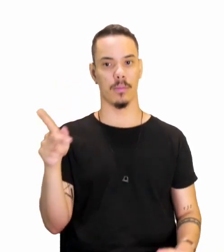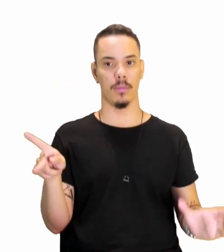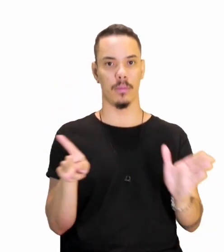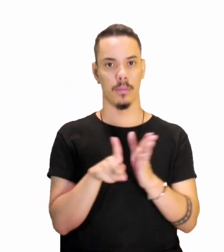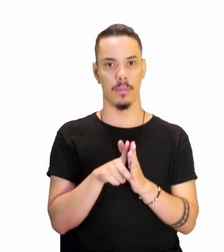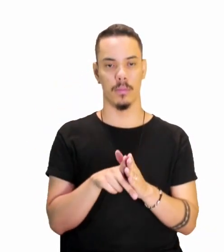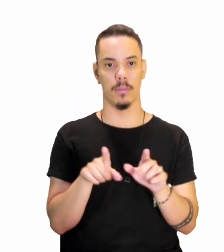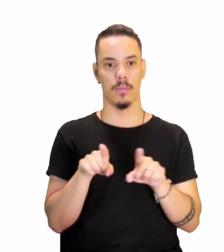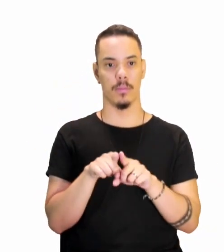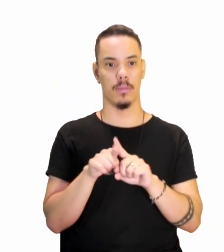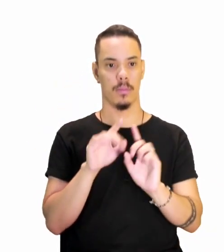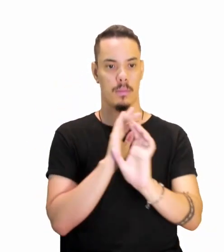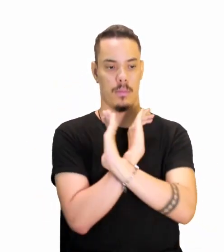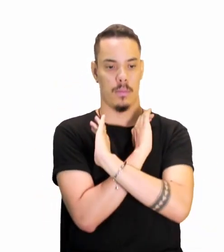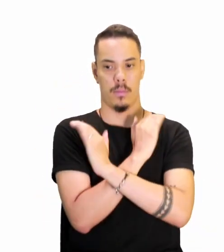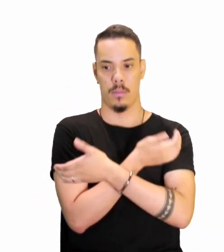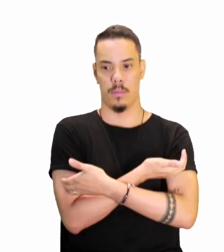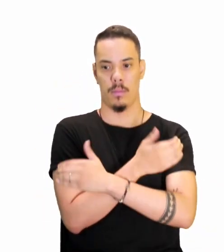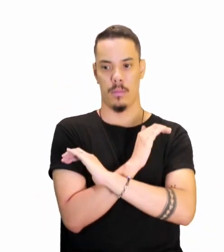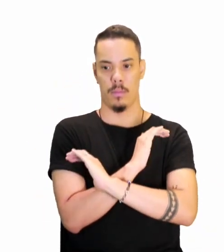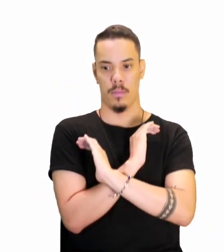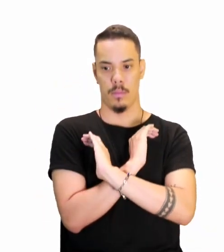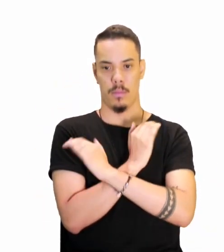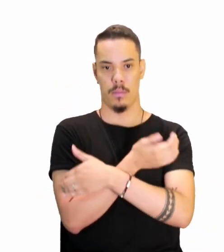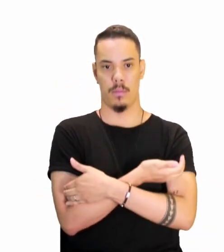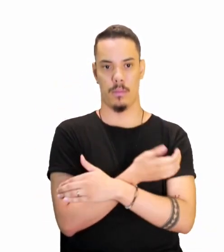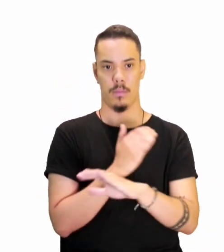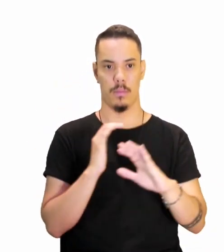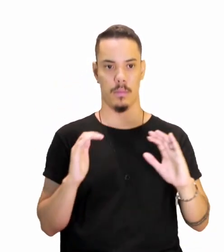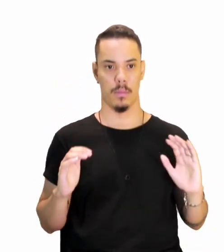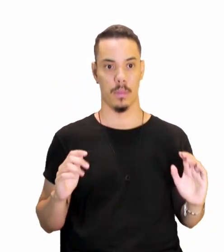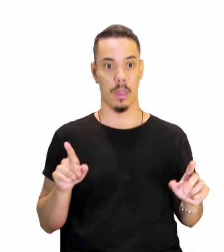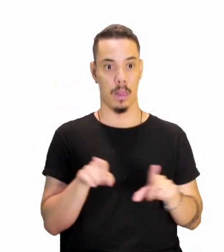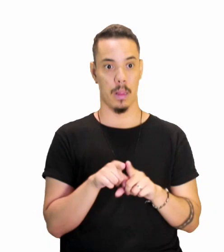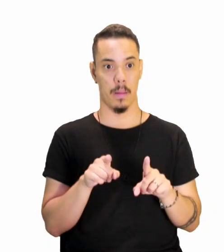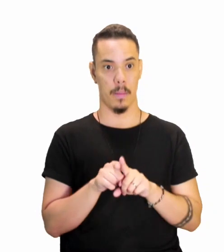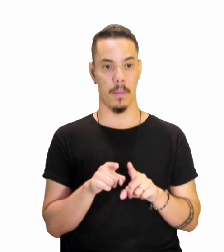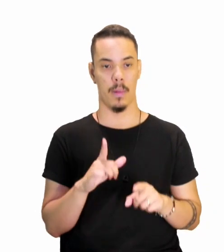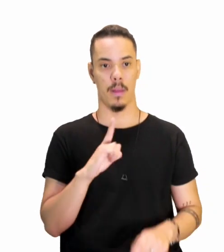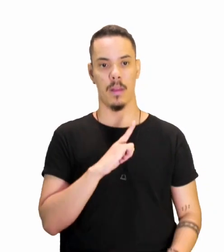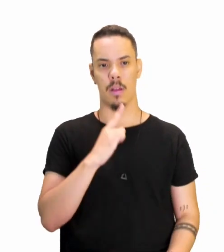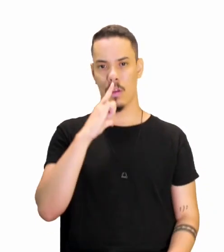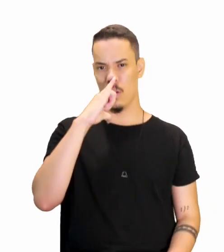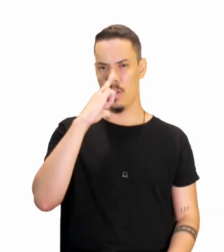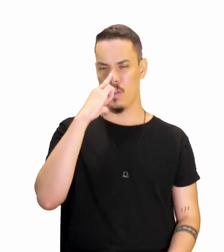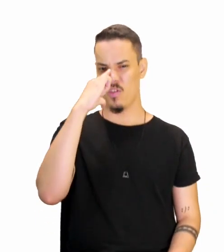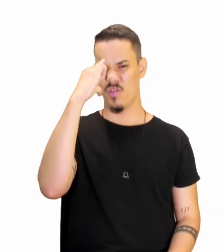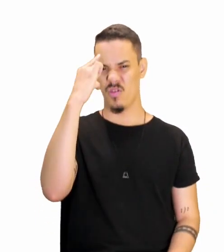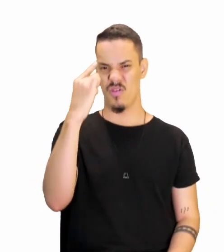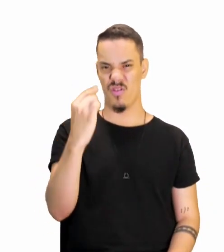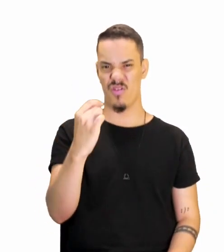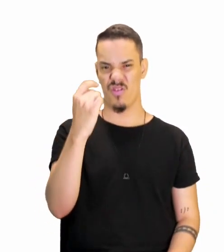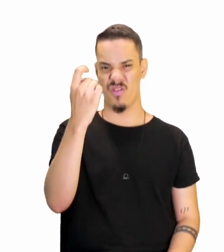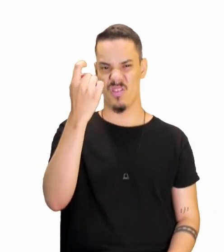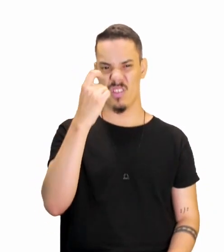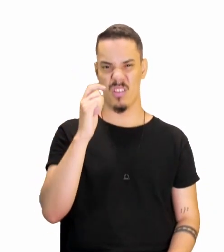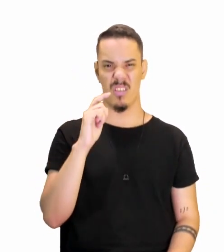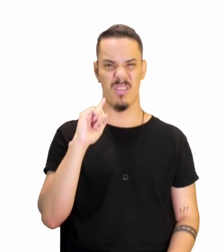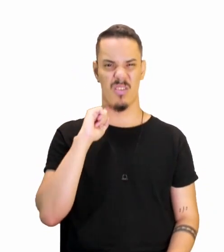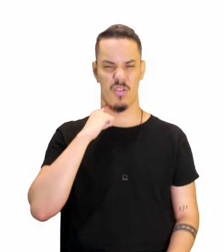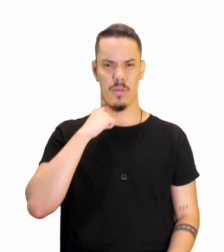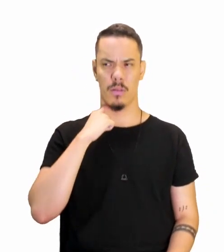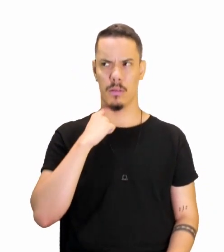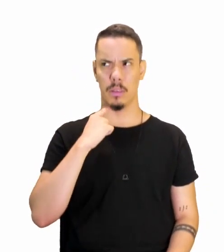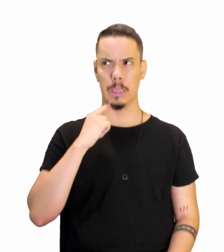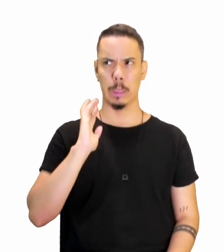de Neves, tá certo? Aquela dali é uma bruxa. Aquela bruxa que tem um nariz enorme com uma verruga, não vem